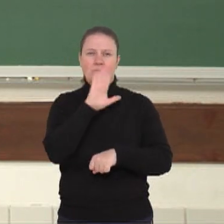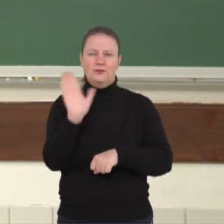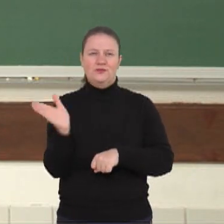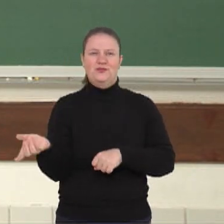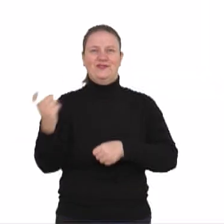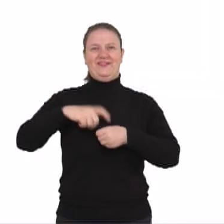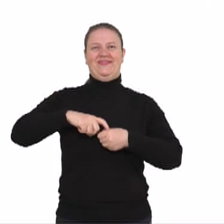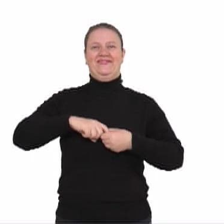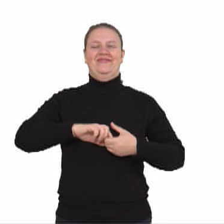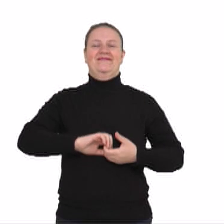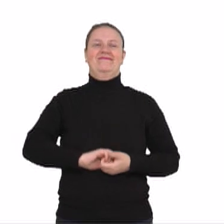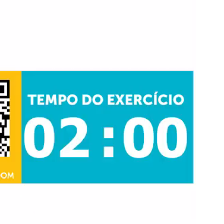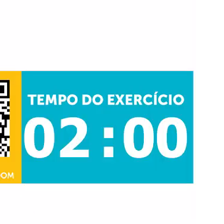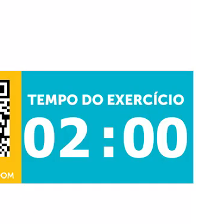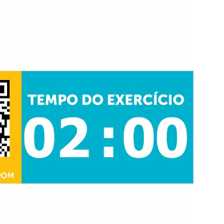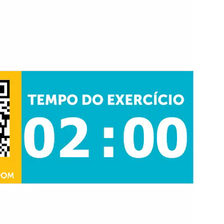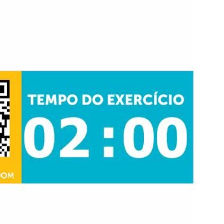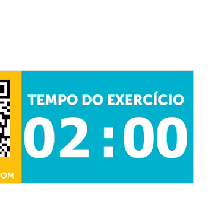nossa aula.